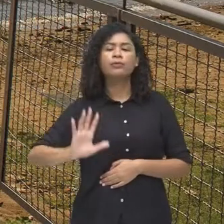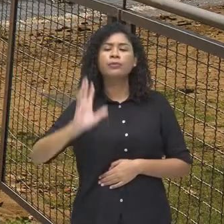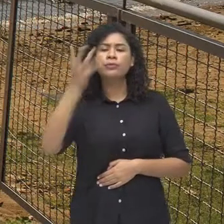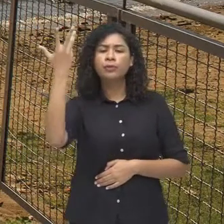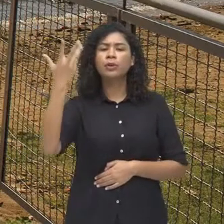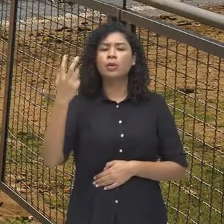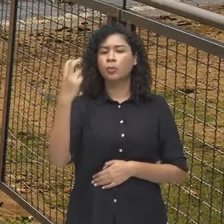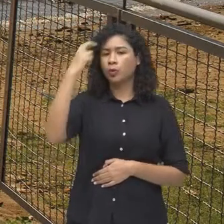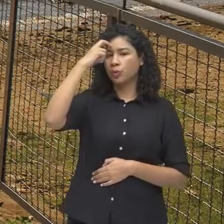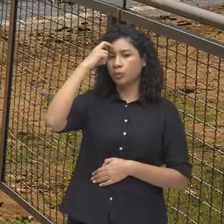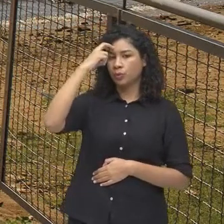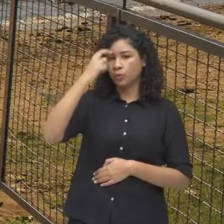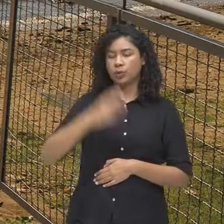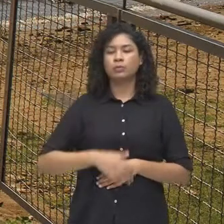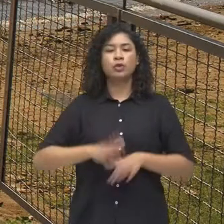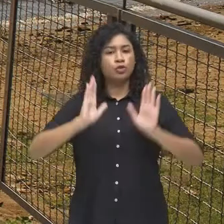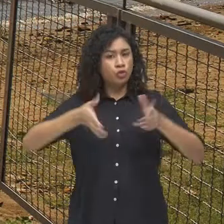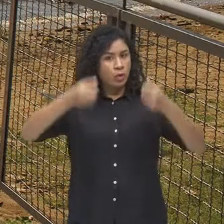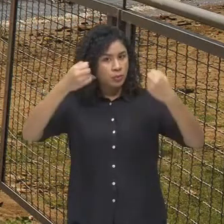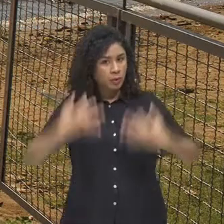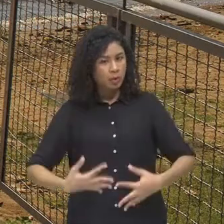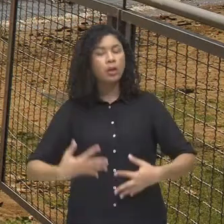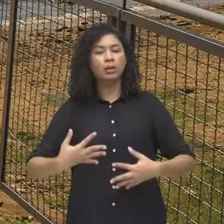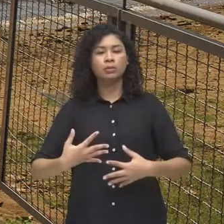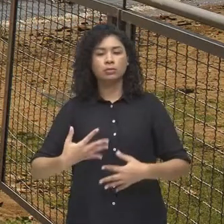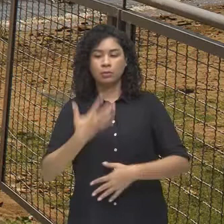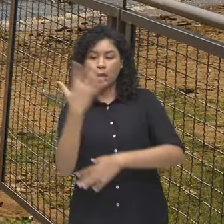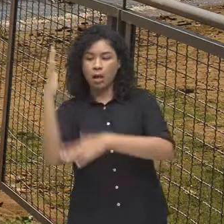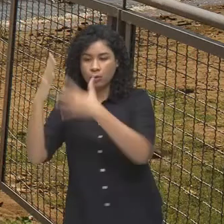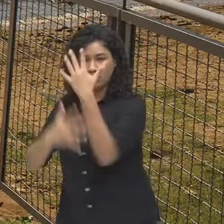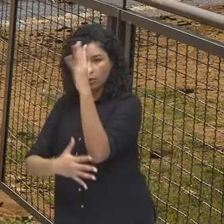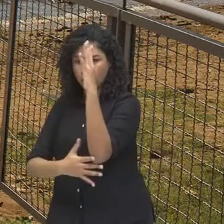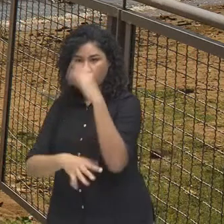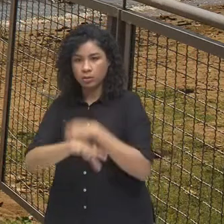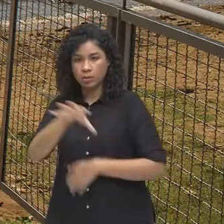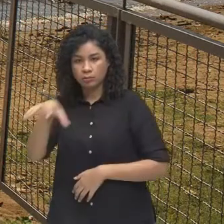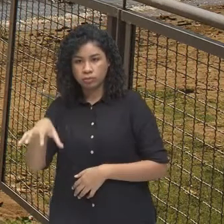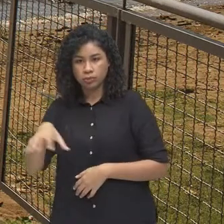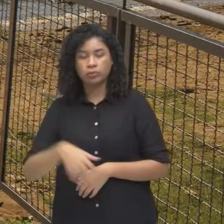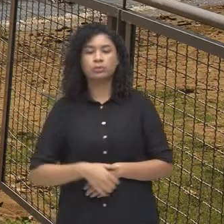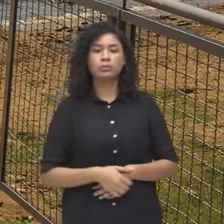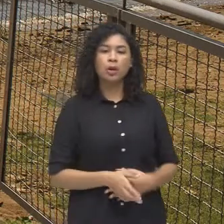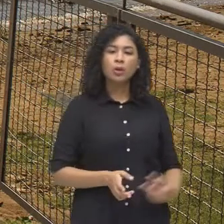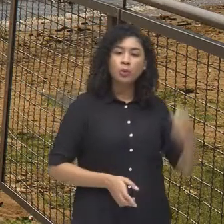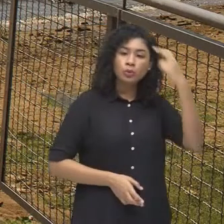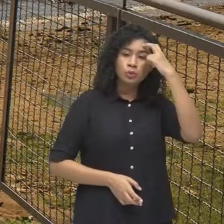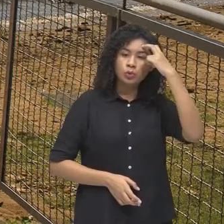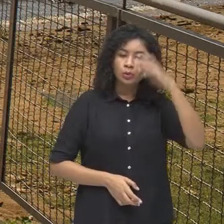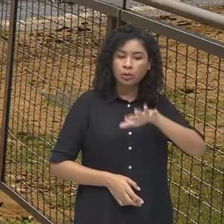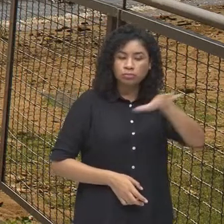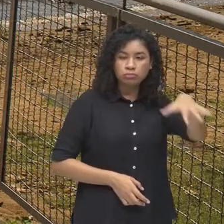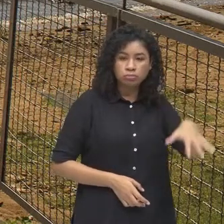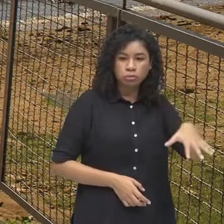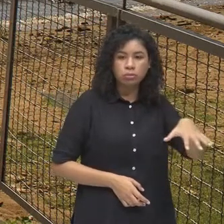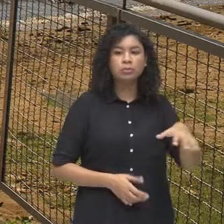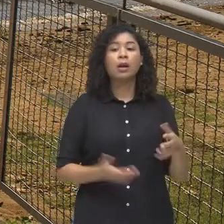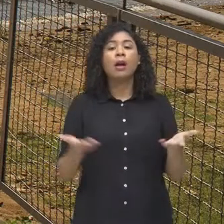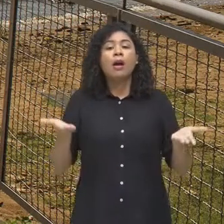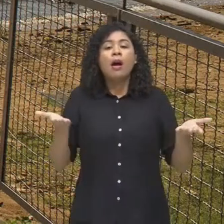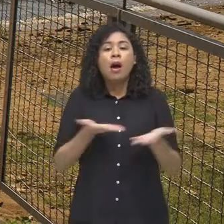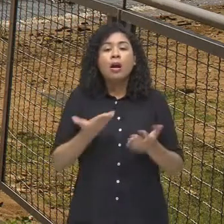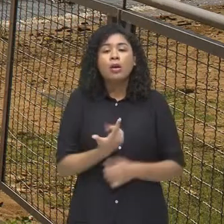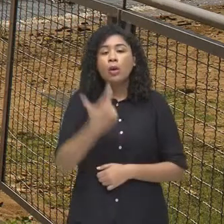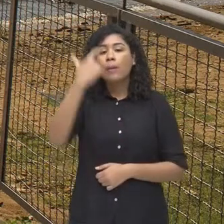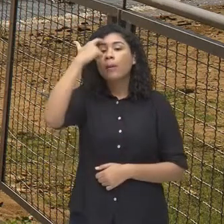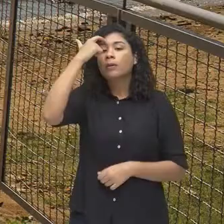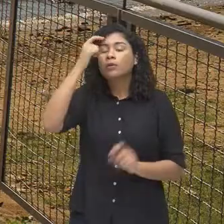nós fizemos a diferença entre cultura e natureza, que cada um tem como distinto, como conceito. E agora a gente vai pensar a